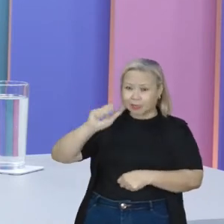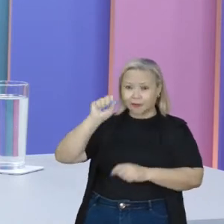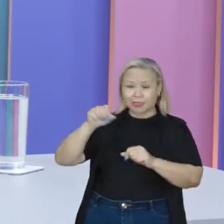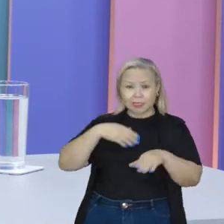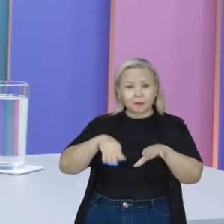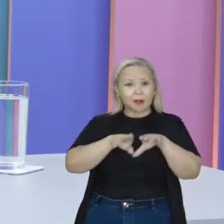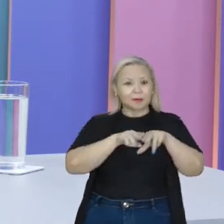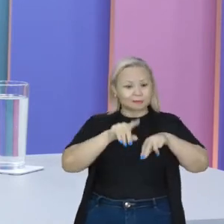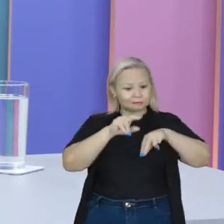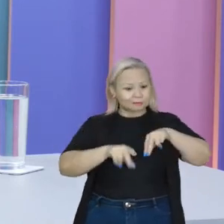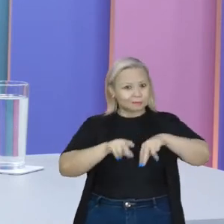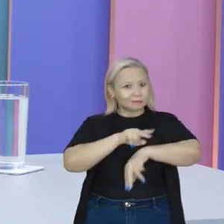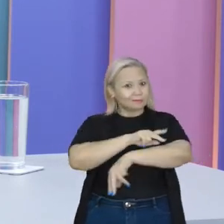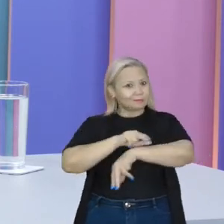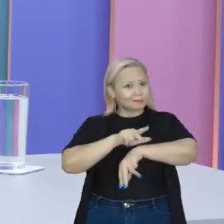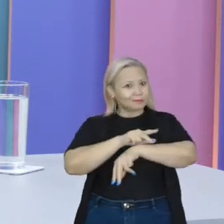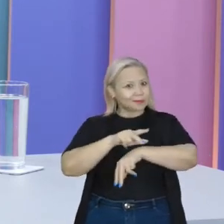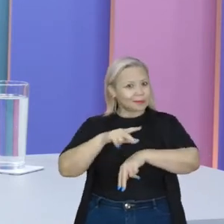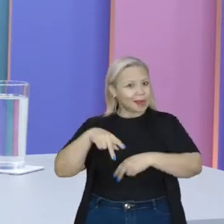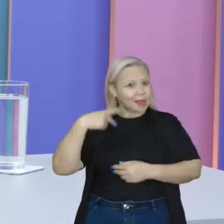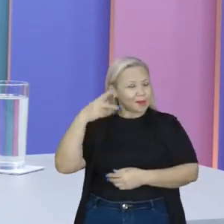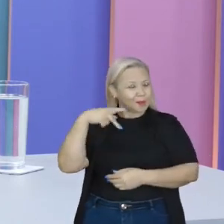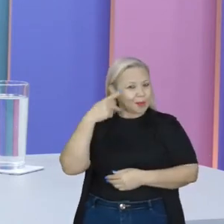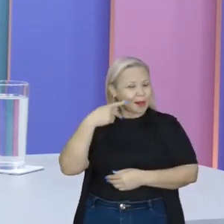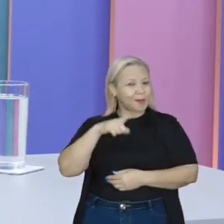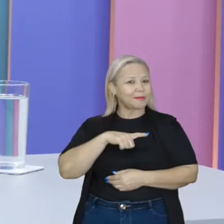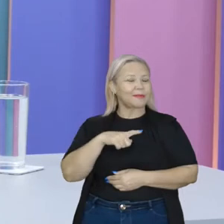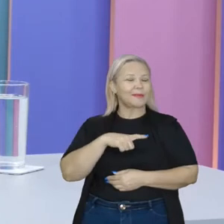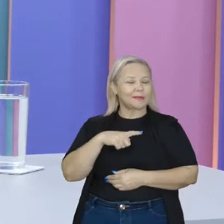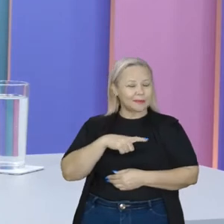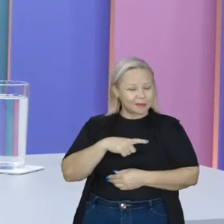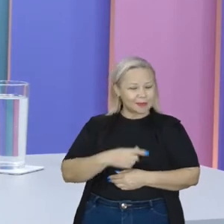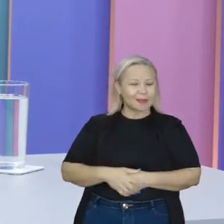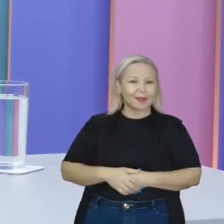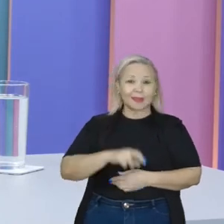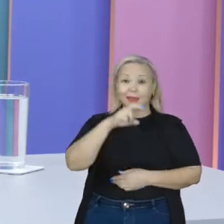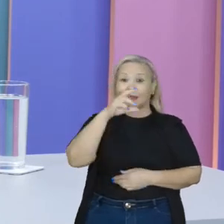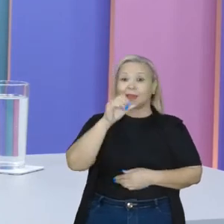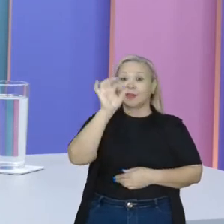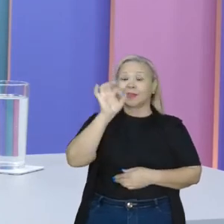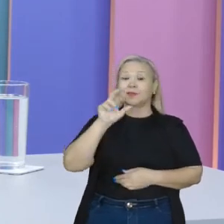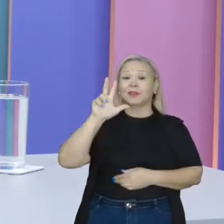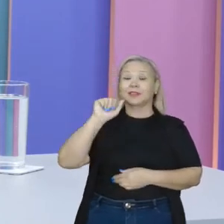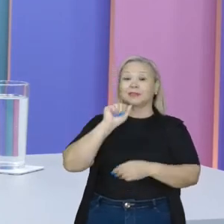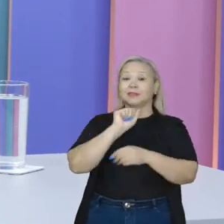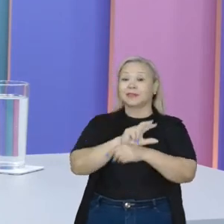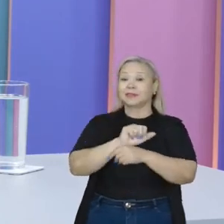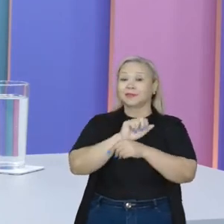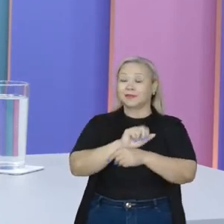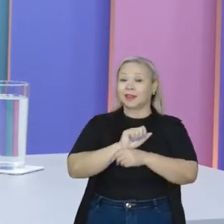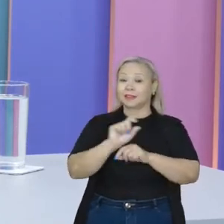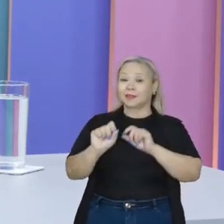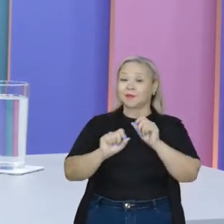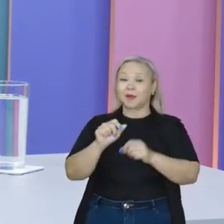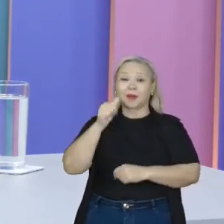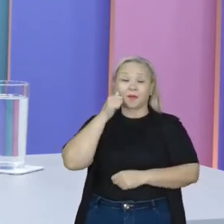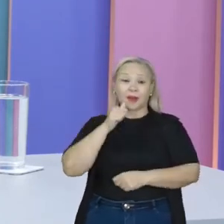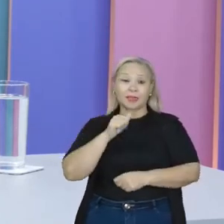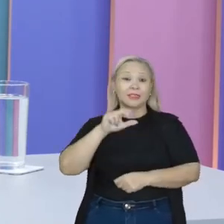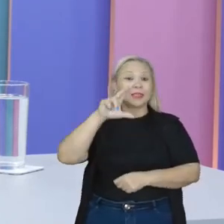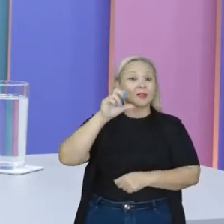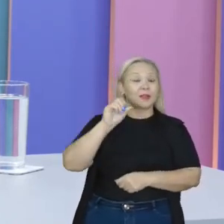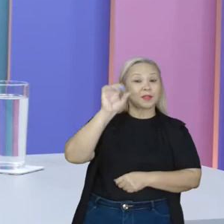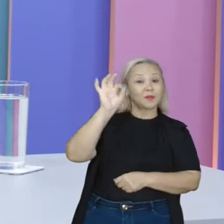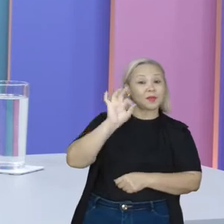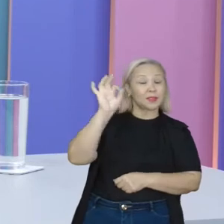de gênero no parlamento, né? Onde 50% das vagas são para mulheres, 50% para homens.